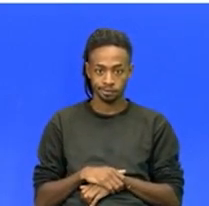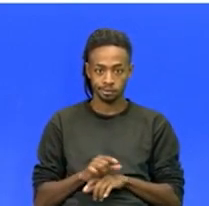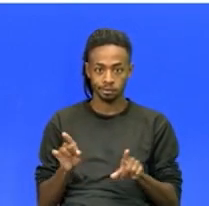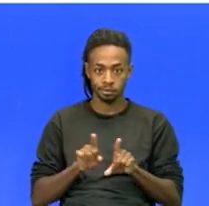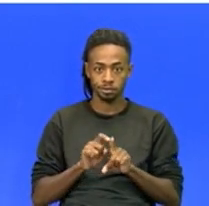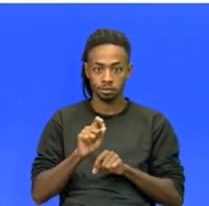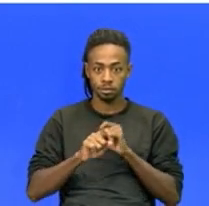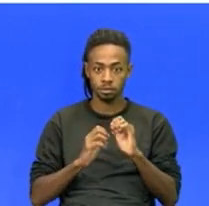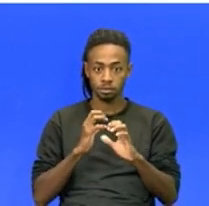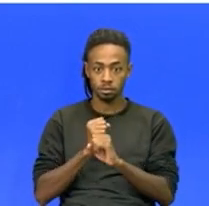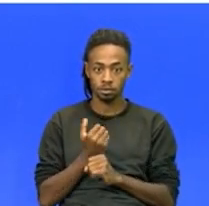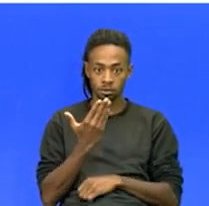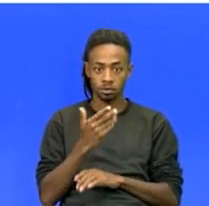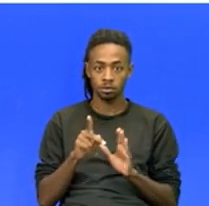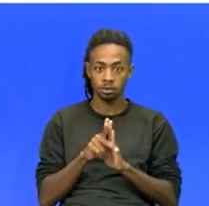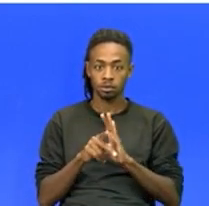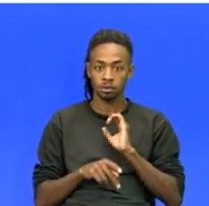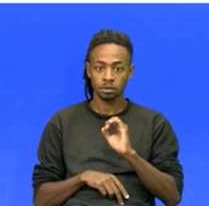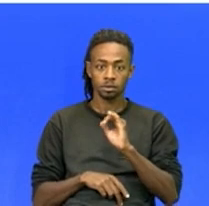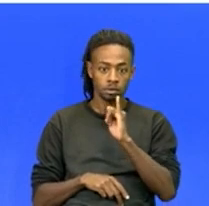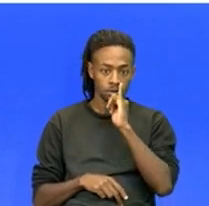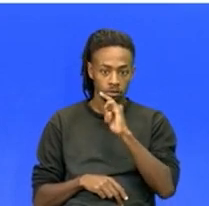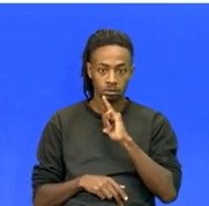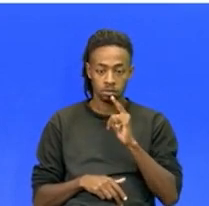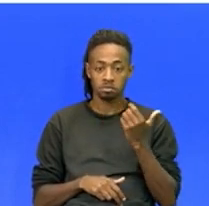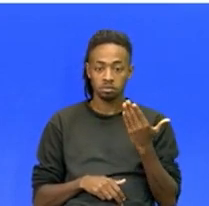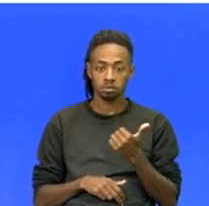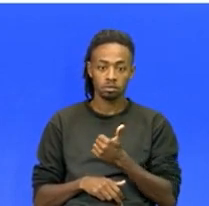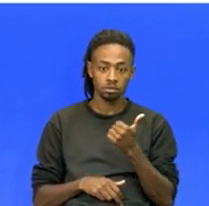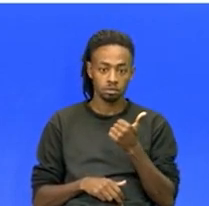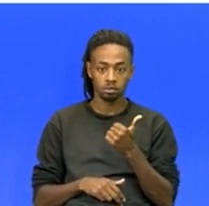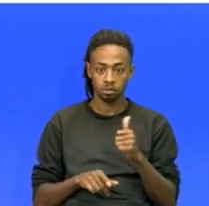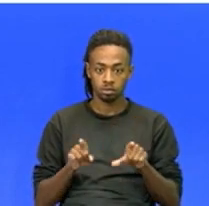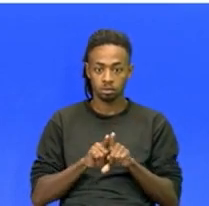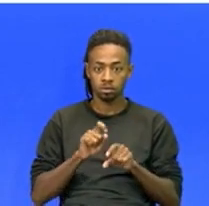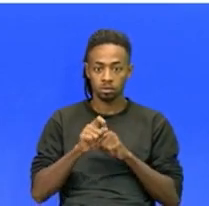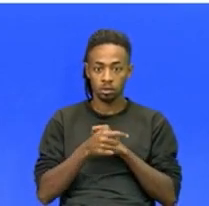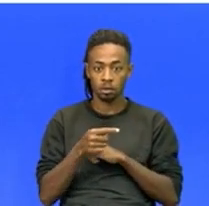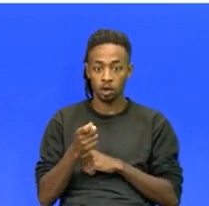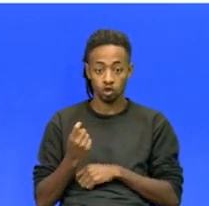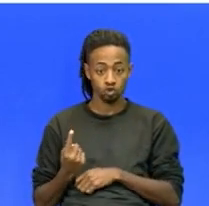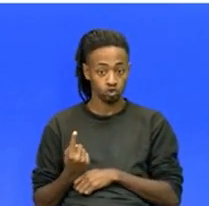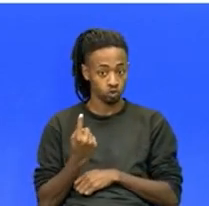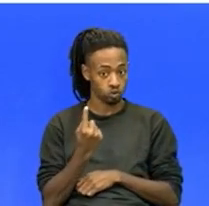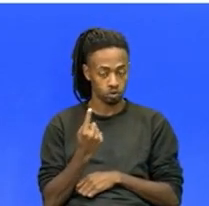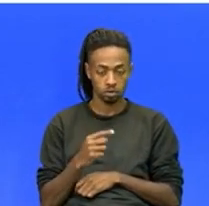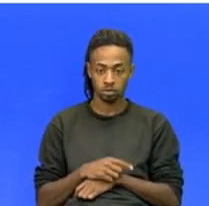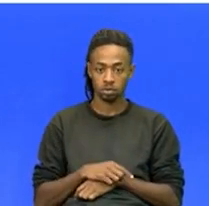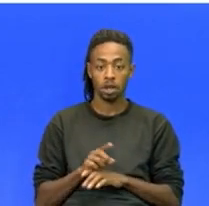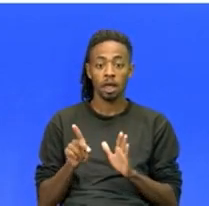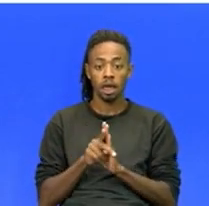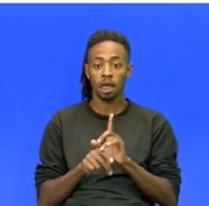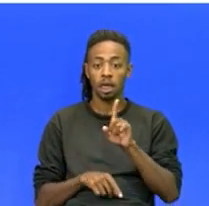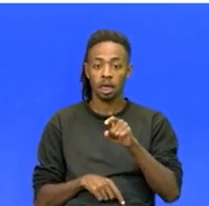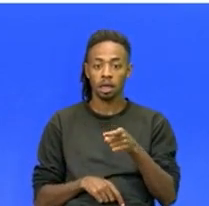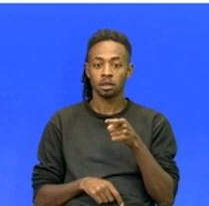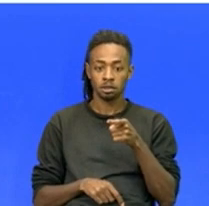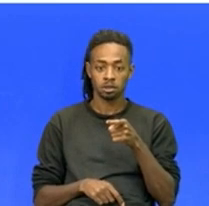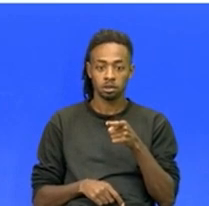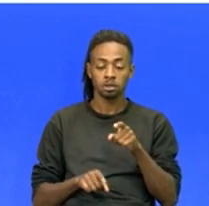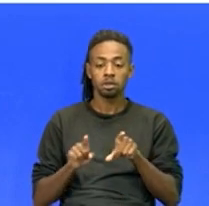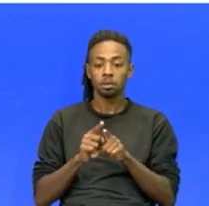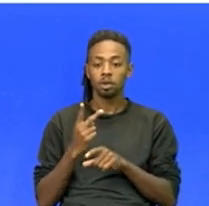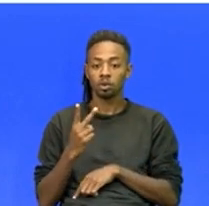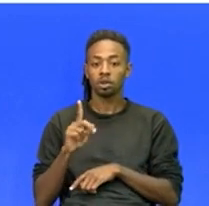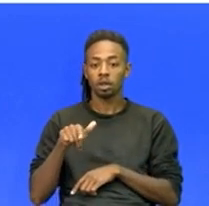Igualando essas derivadas a zero, nós teremos a seguinte situação. O ponto crítico de menos 1, que é o x, e 2, o